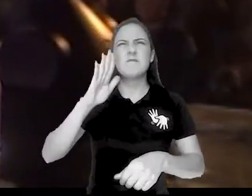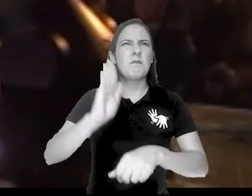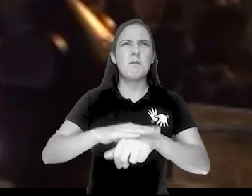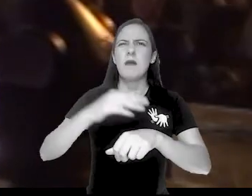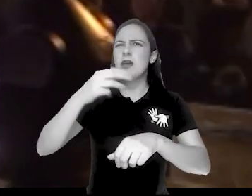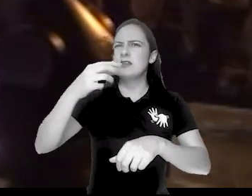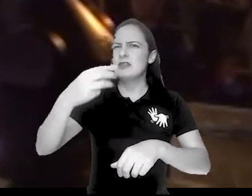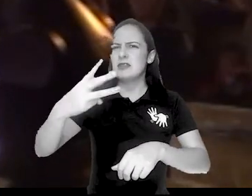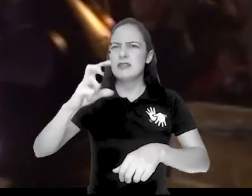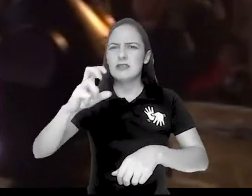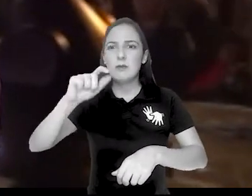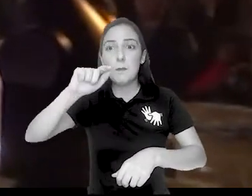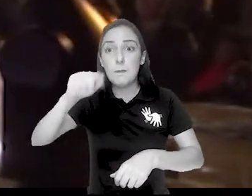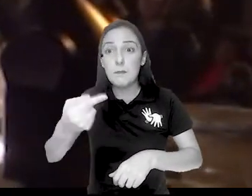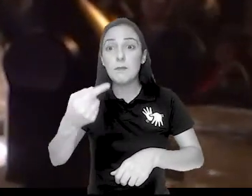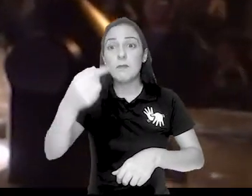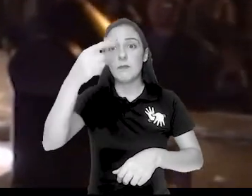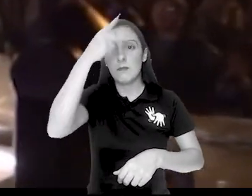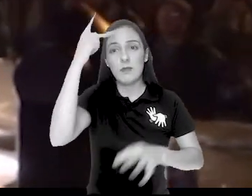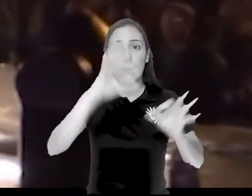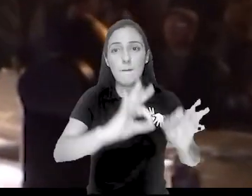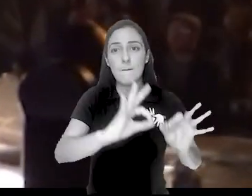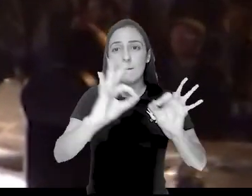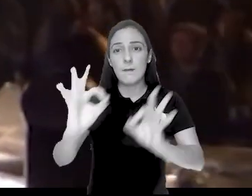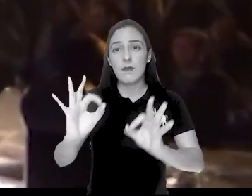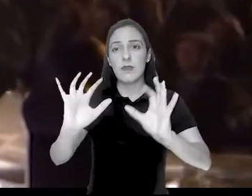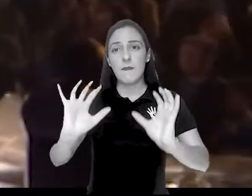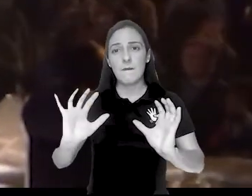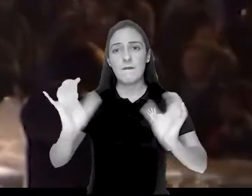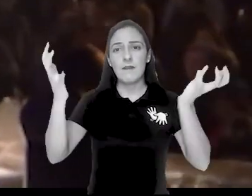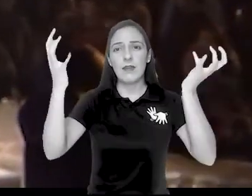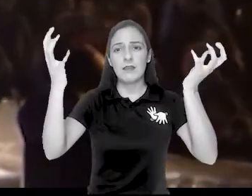que passaram por Pecatuba, né,